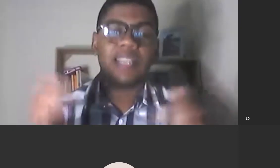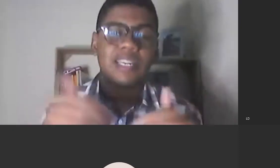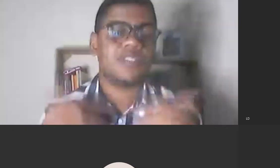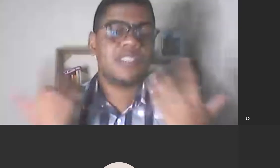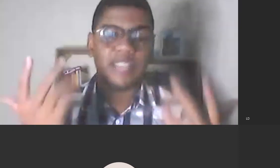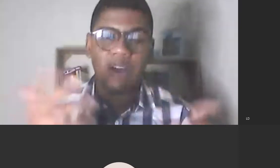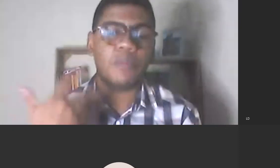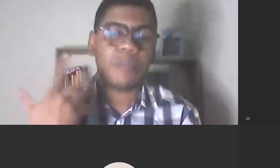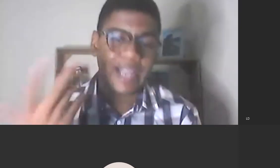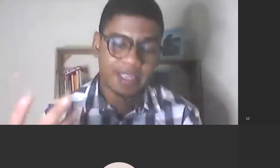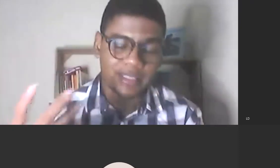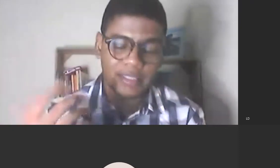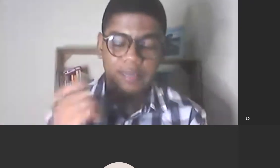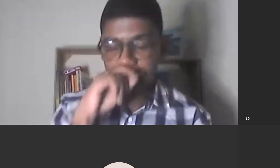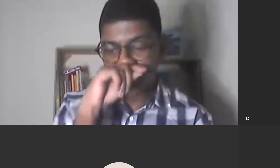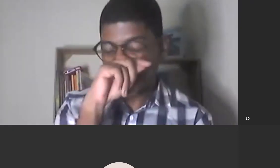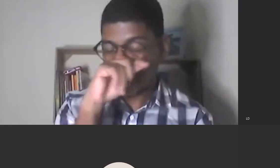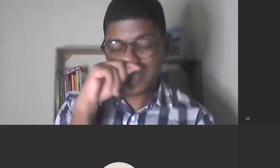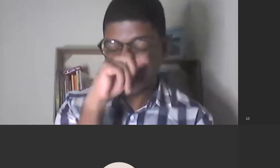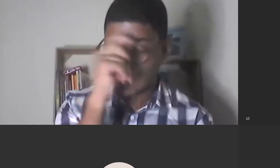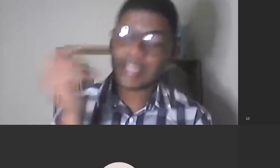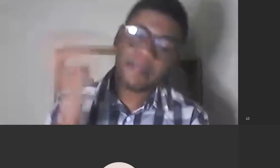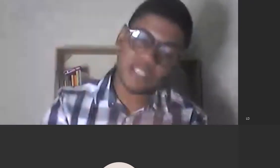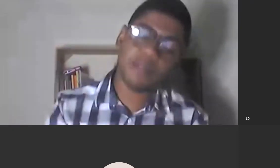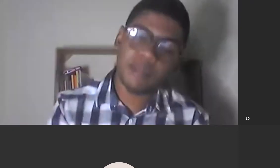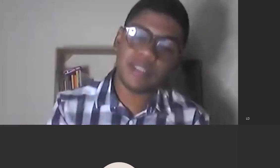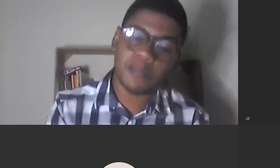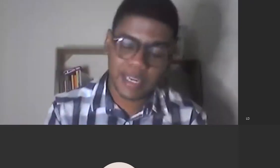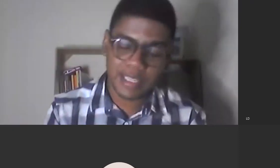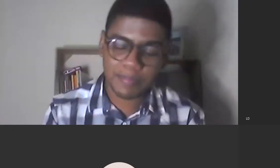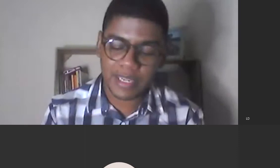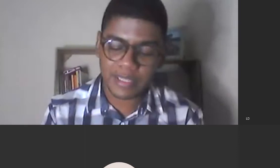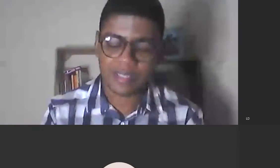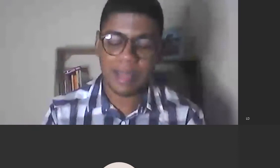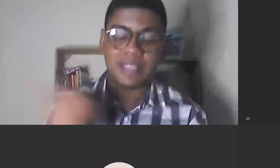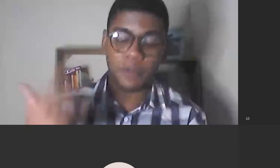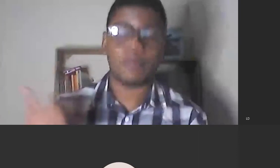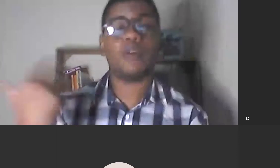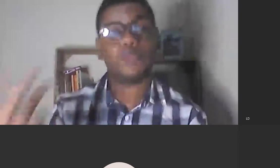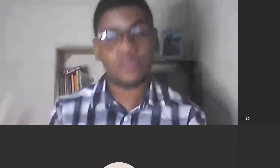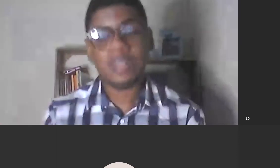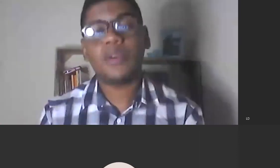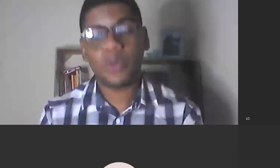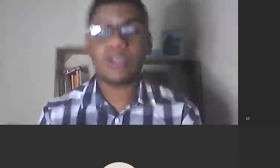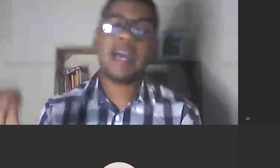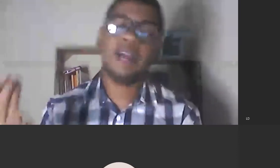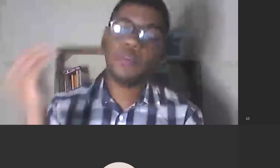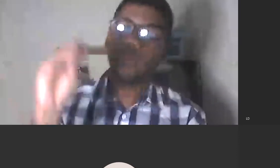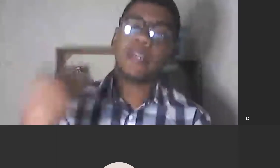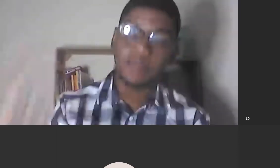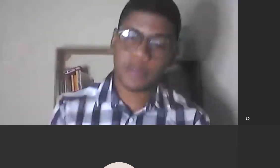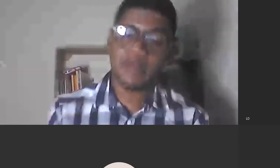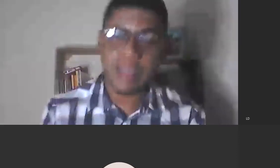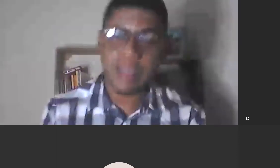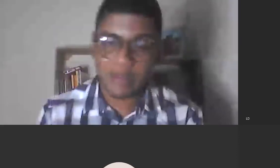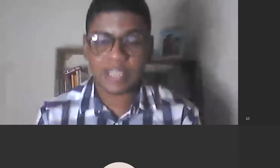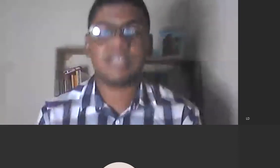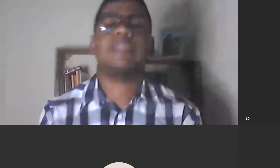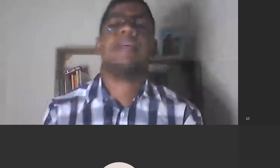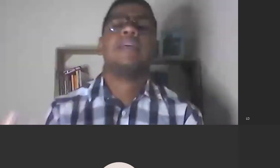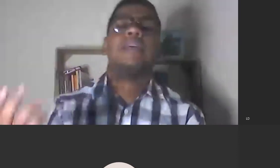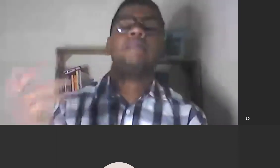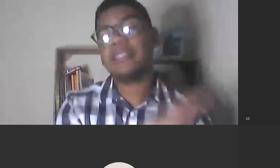gente vai ministrar as nossas aulas ou palestras. E aí eu preciso até pedir permissão para eles para saber se eu posso colocar no YouTube para disponibilizar